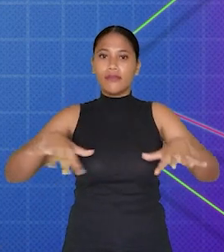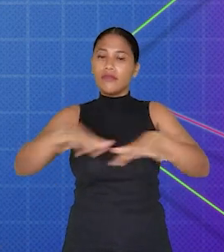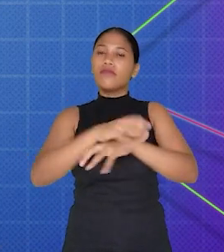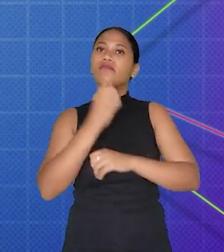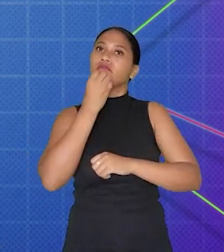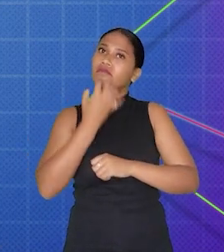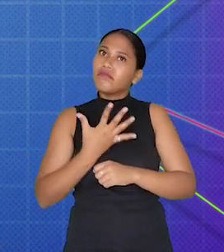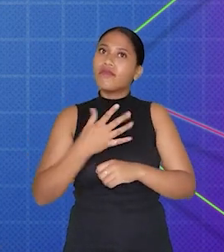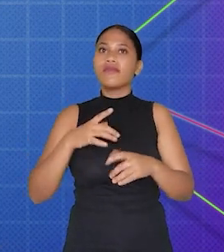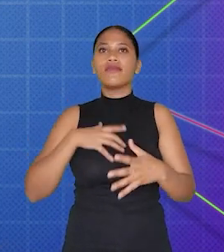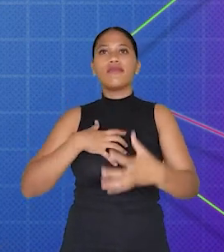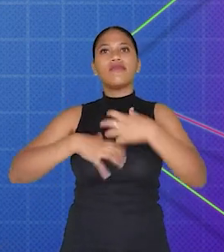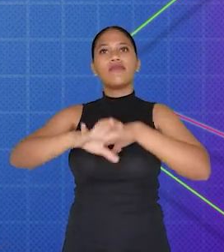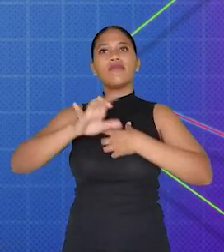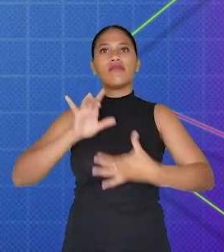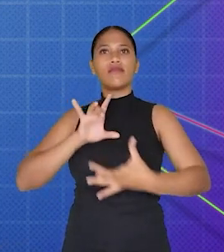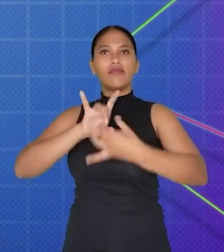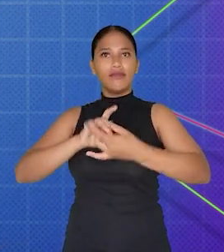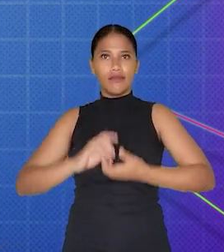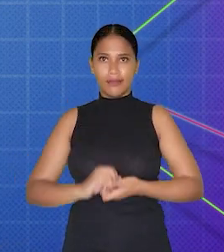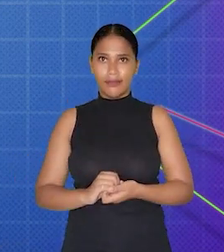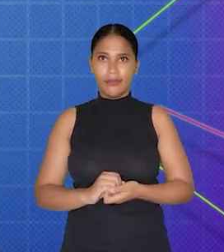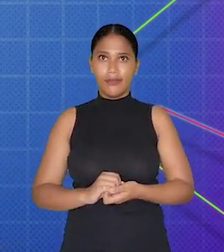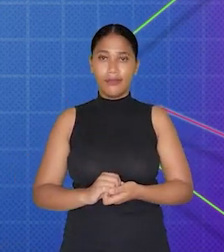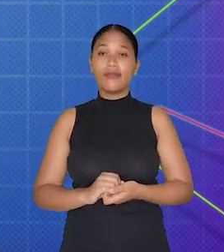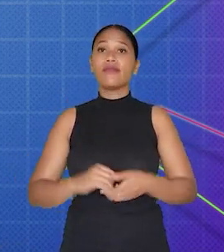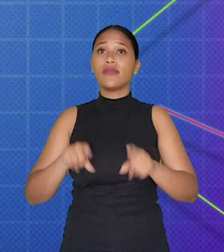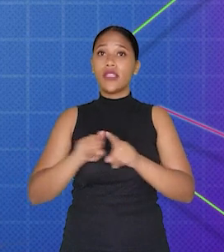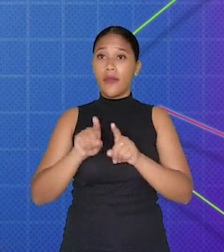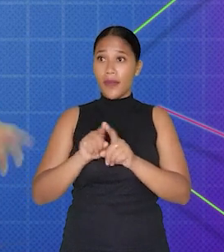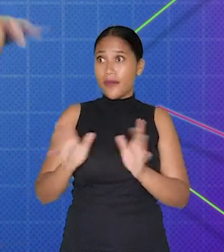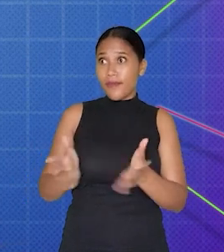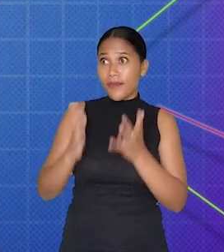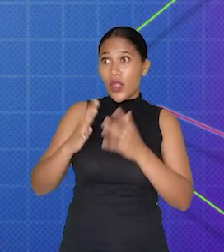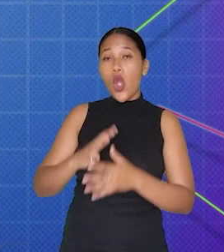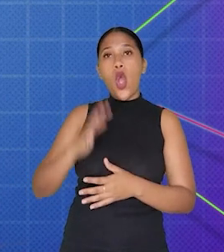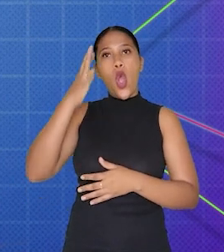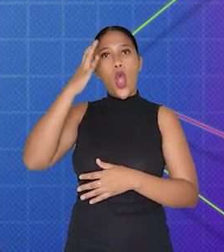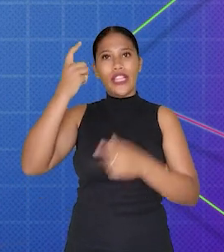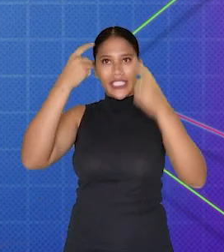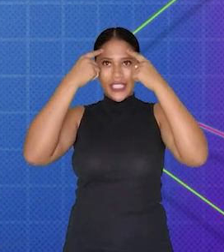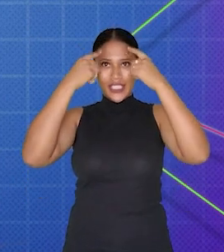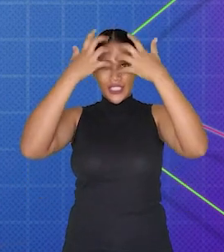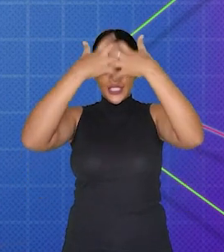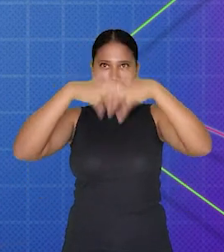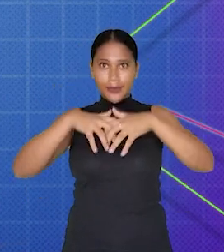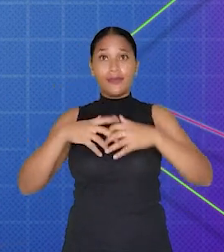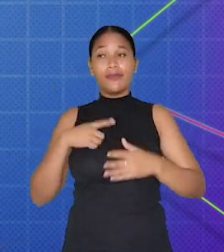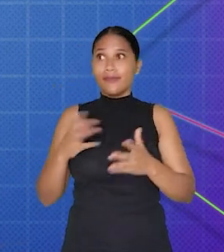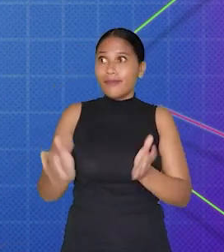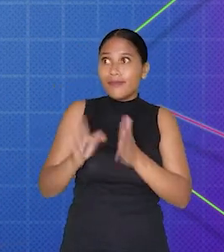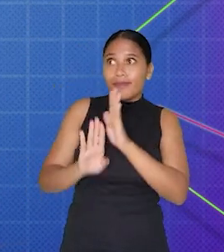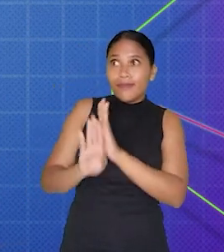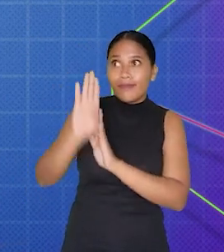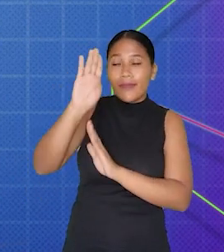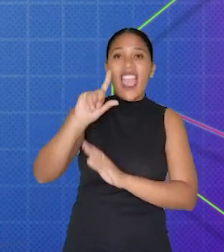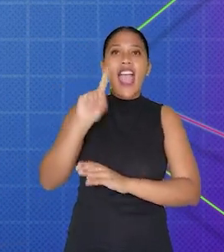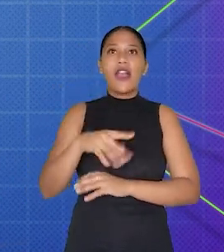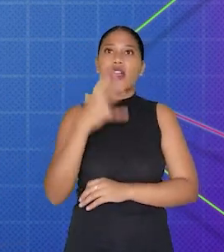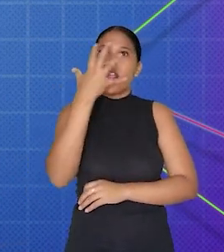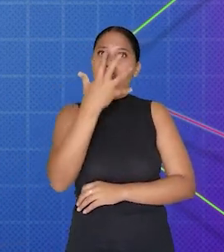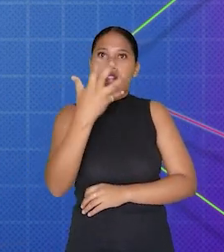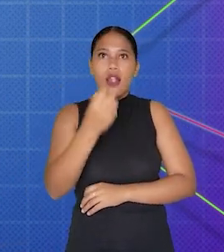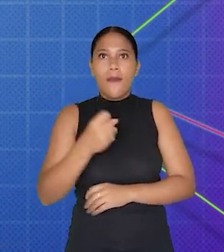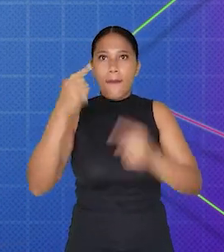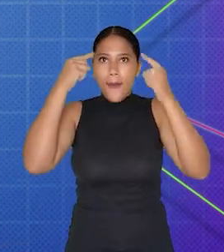e ambientes bem construídos, que incentivam a empatia e a identificação com o jogo. Engajamento cognitivo. Esse tipo de engajamento é